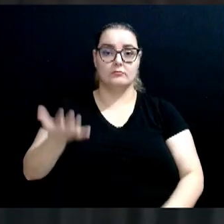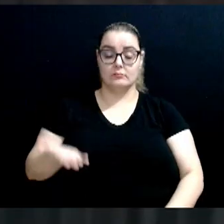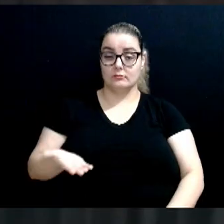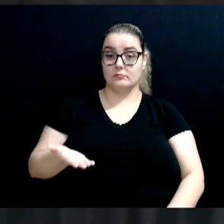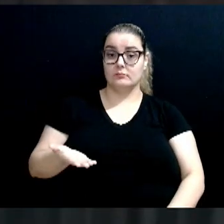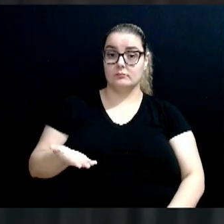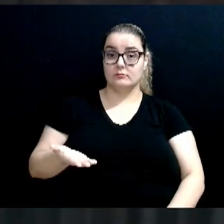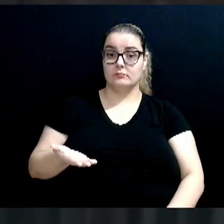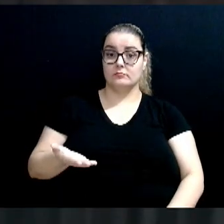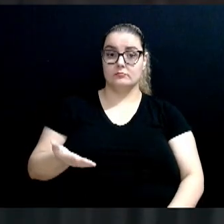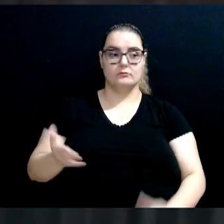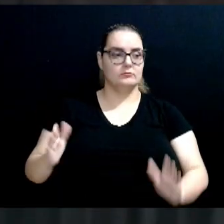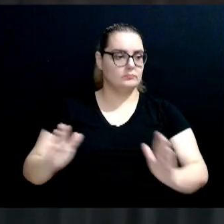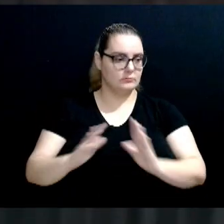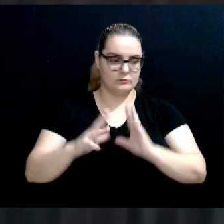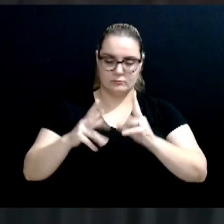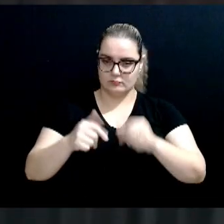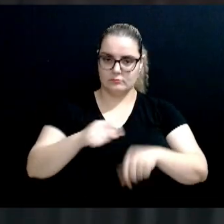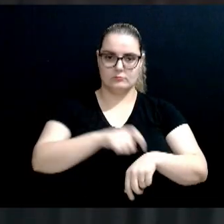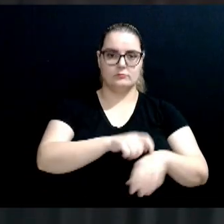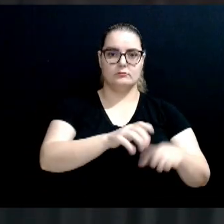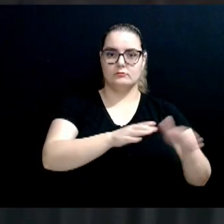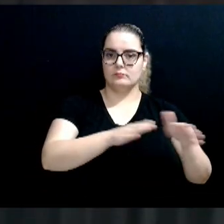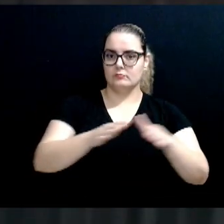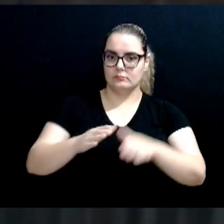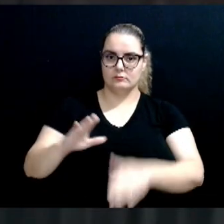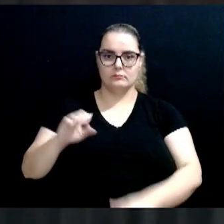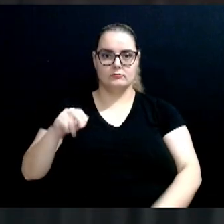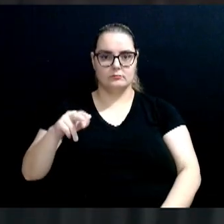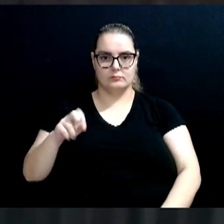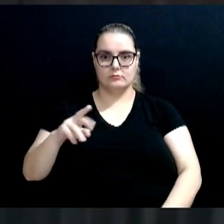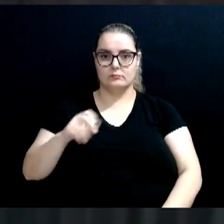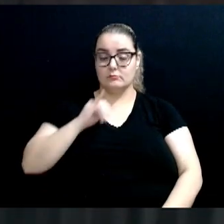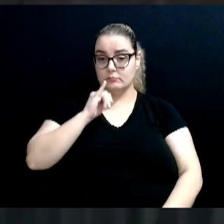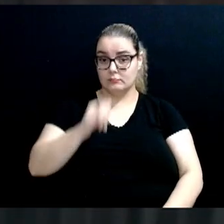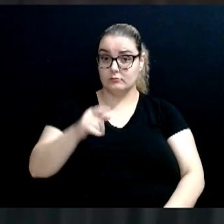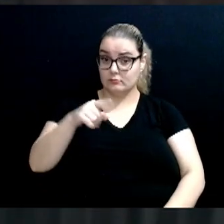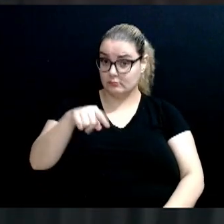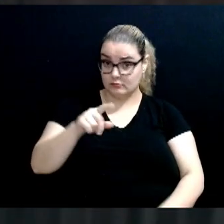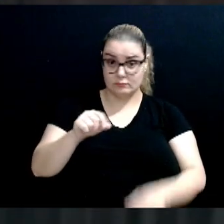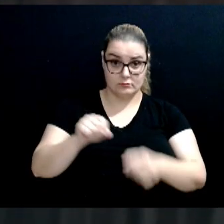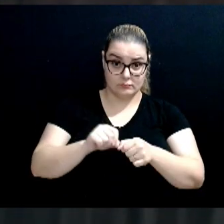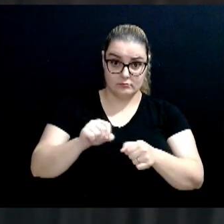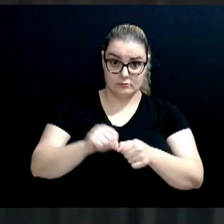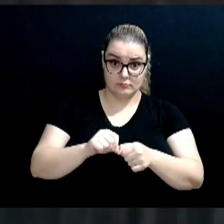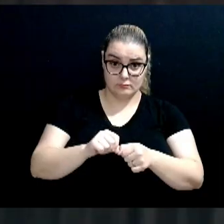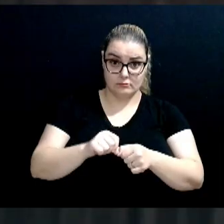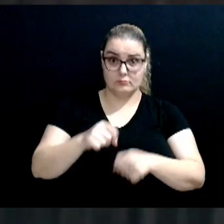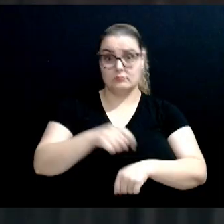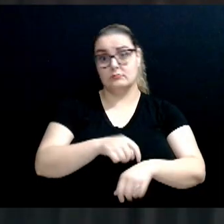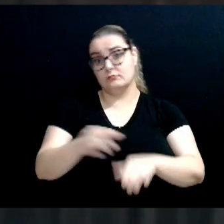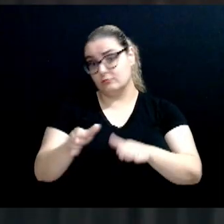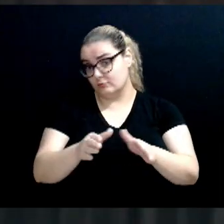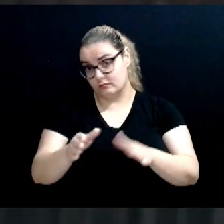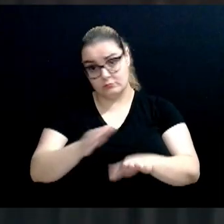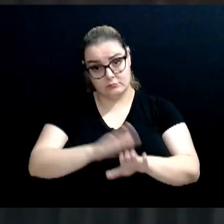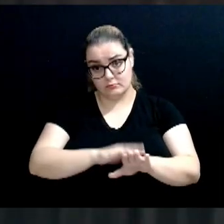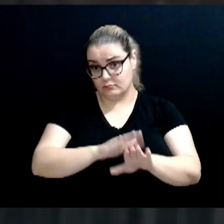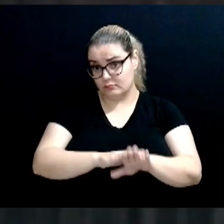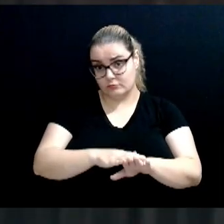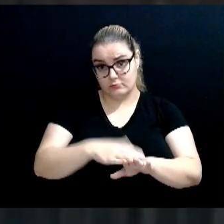de todo esse cenário, a fala que eu tenho vocês fizeram para aquele momento, reagiram da forma como tinha que